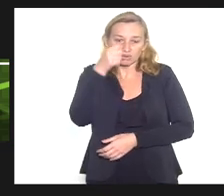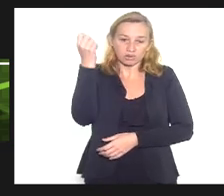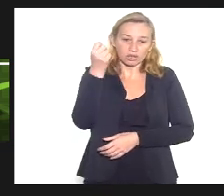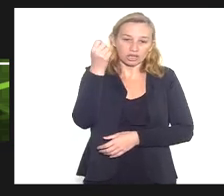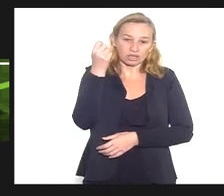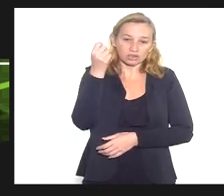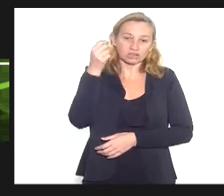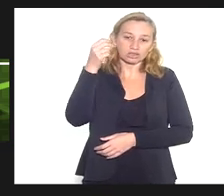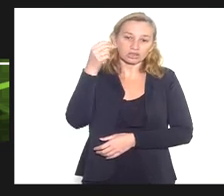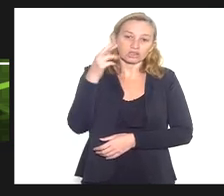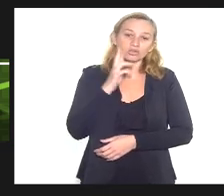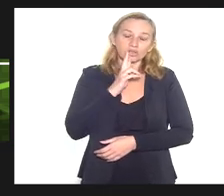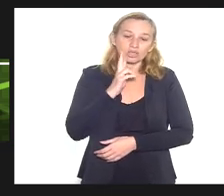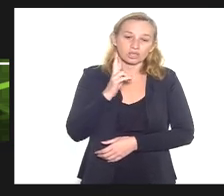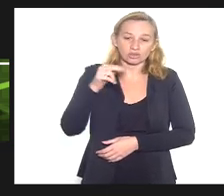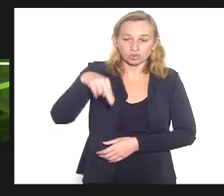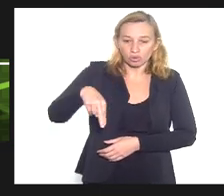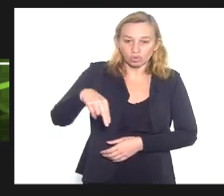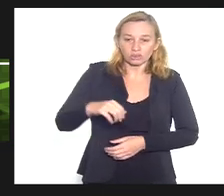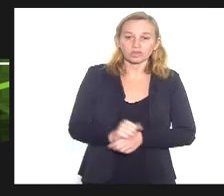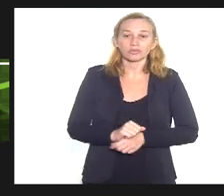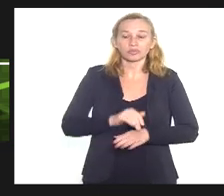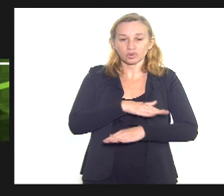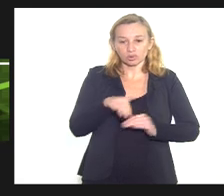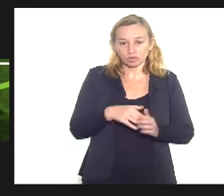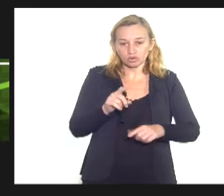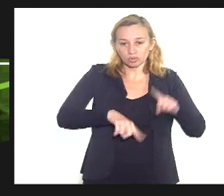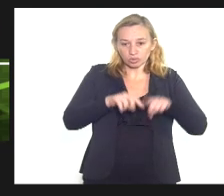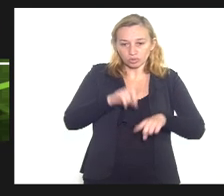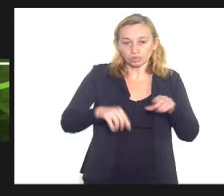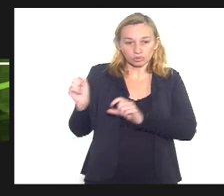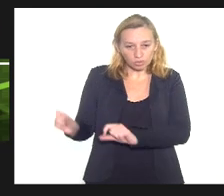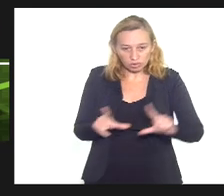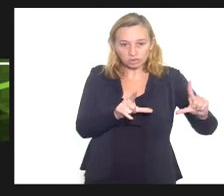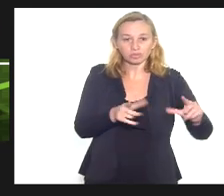solar. Próximo, por favor.